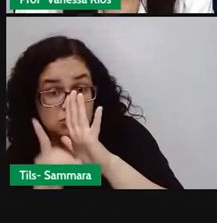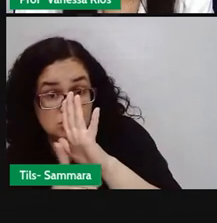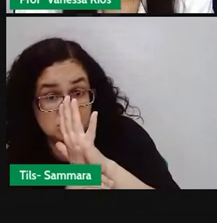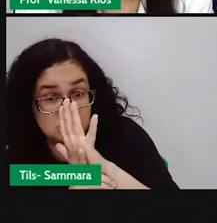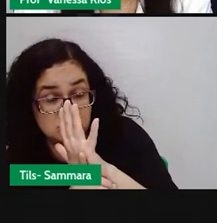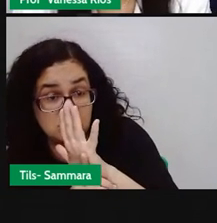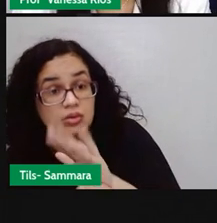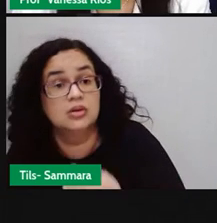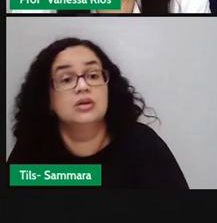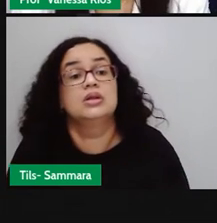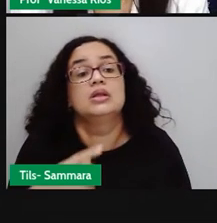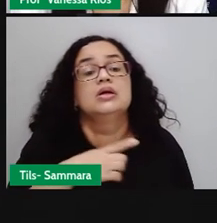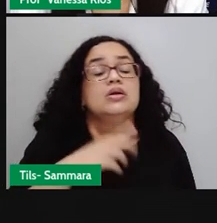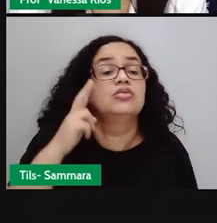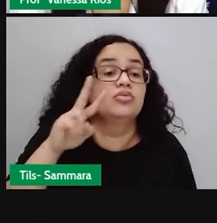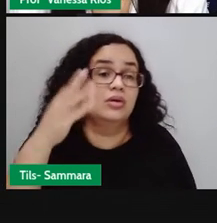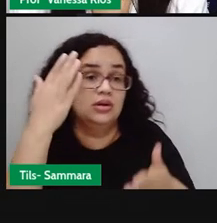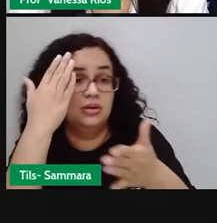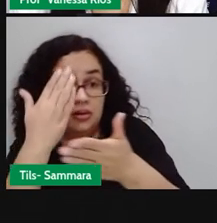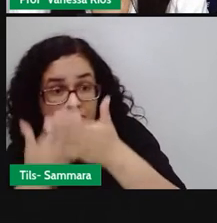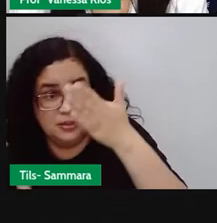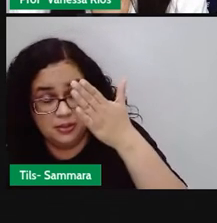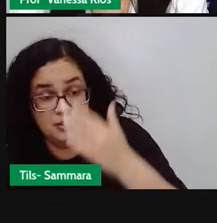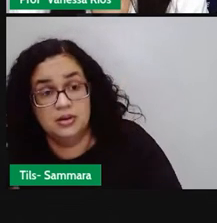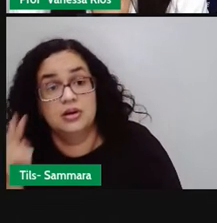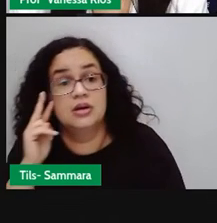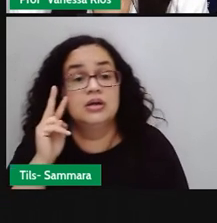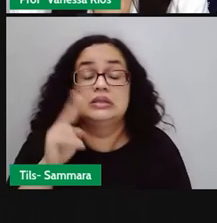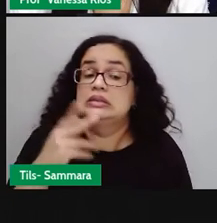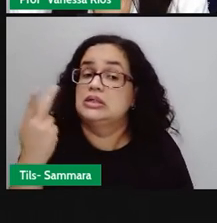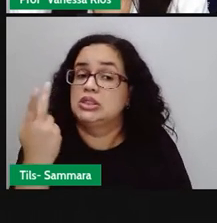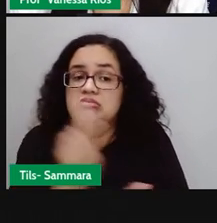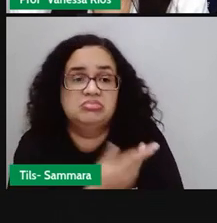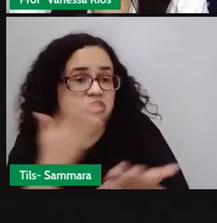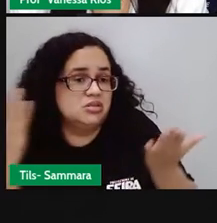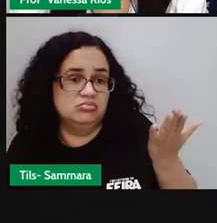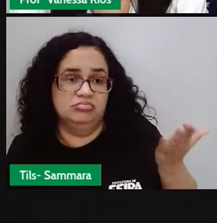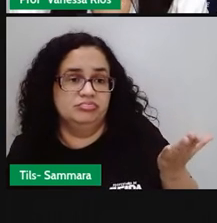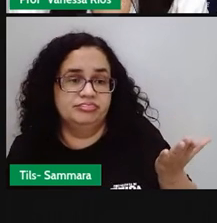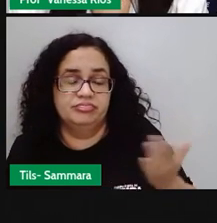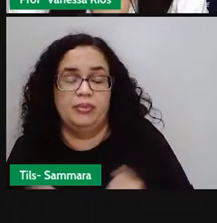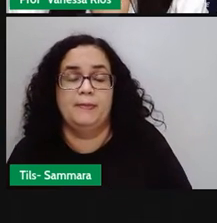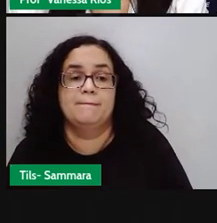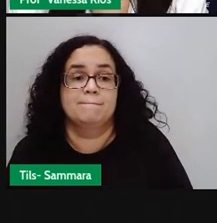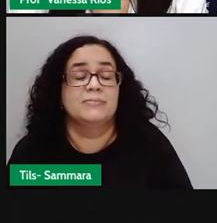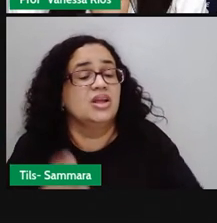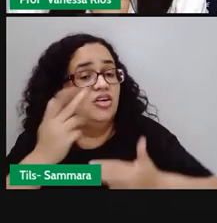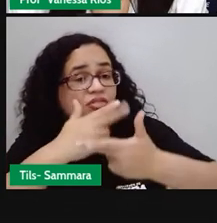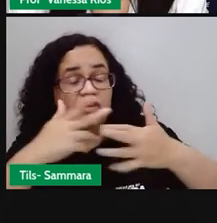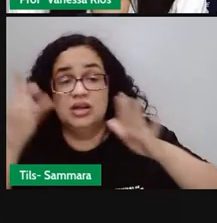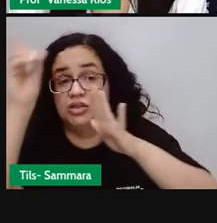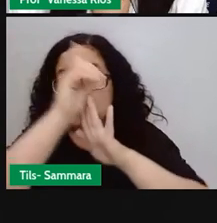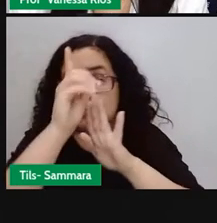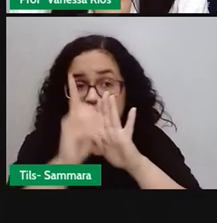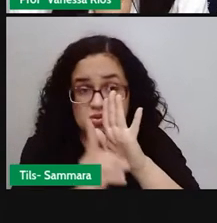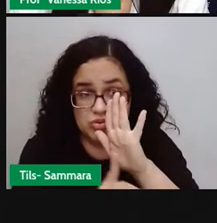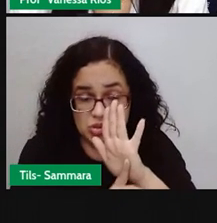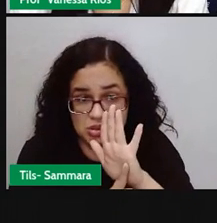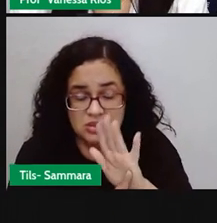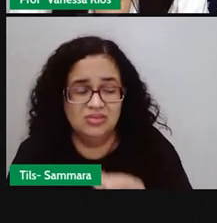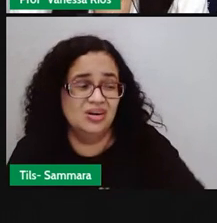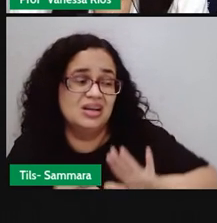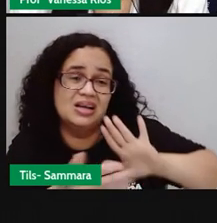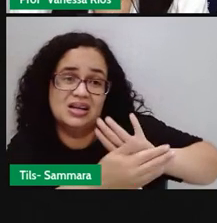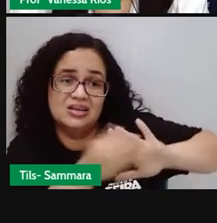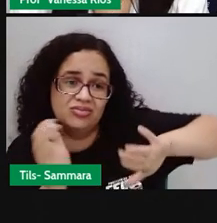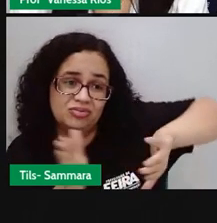recuperar direitos que foram perdidos. Nada aconteceu assim por acaso, né? Muitos direitos realmente foram